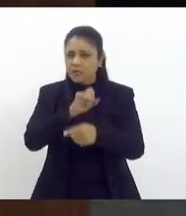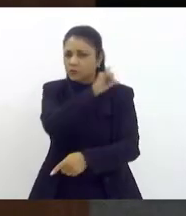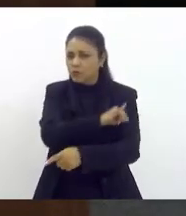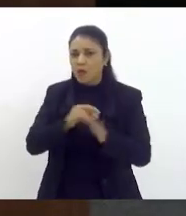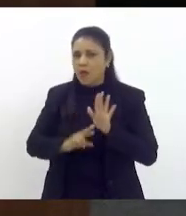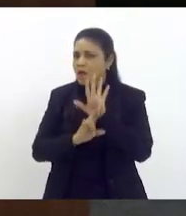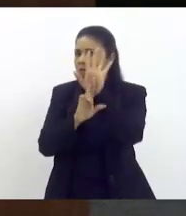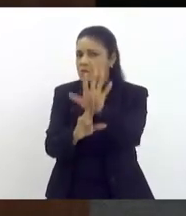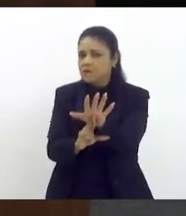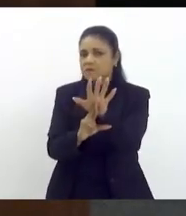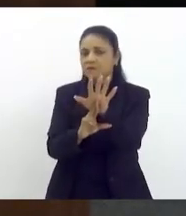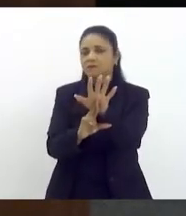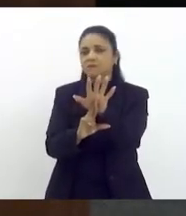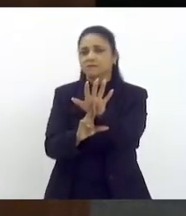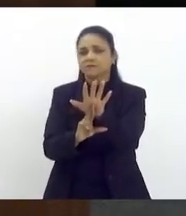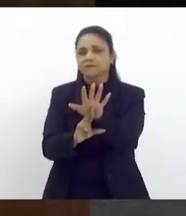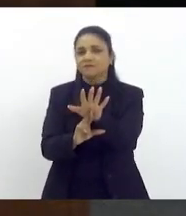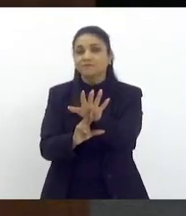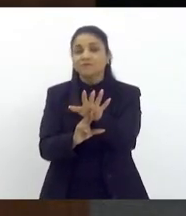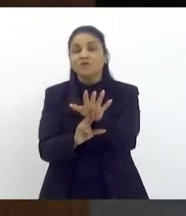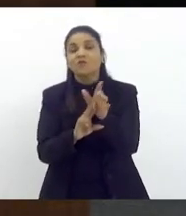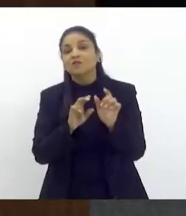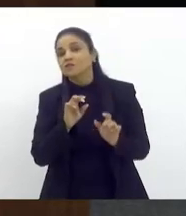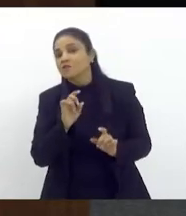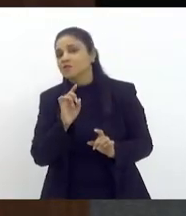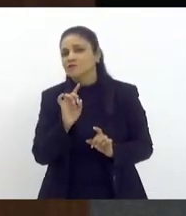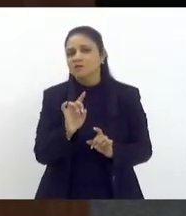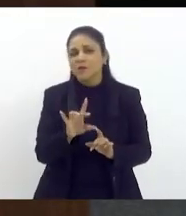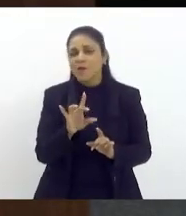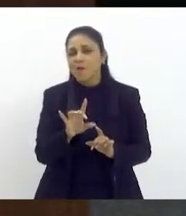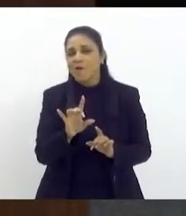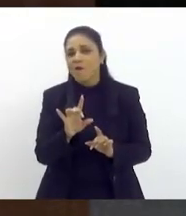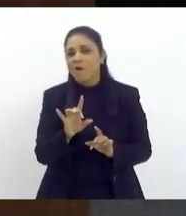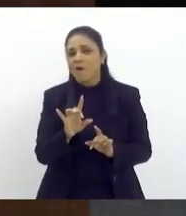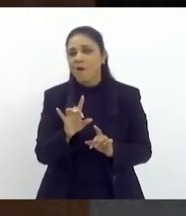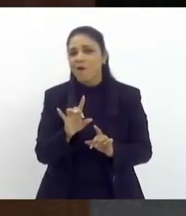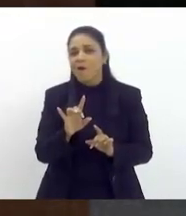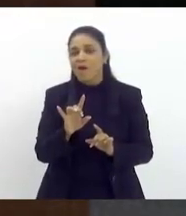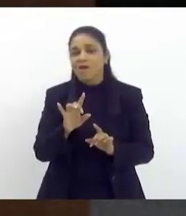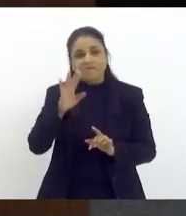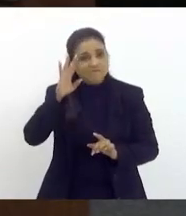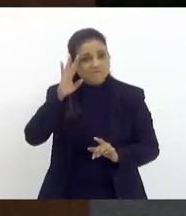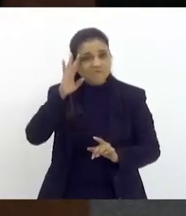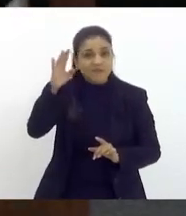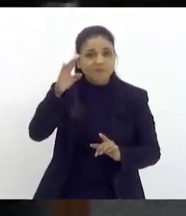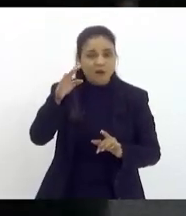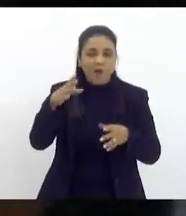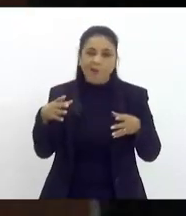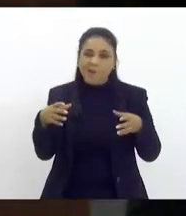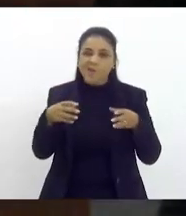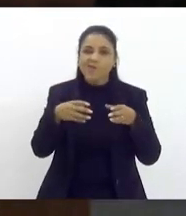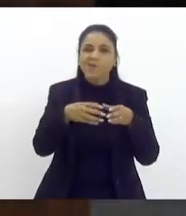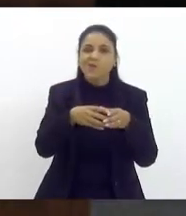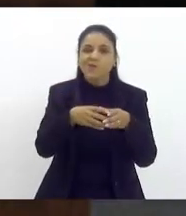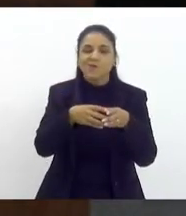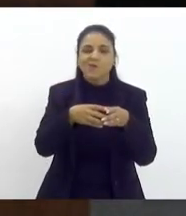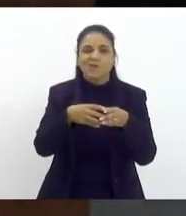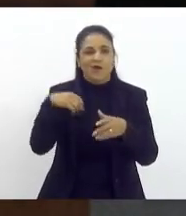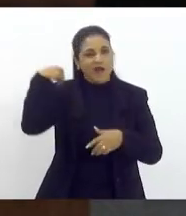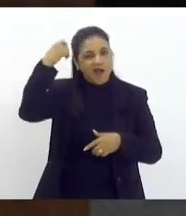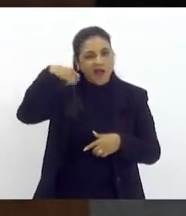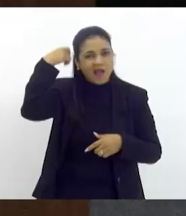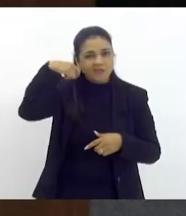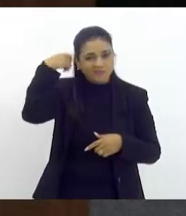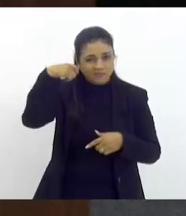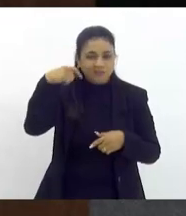não só o aquilo que nós consideramos o Panteão das artistas e dos Artistas Fluminense mas